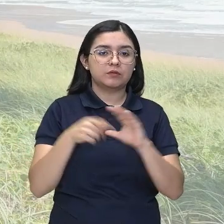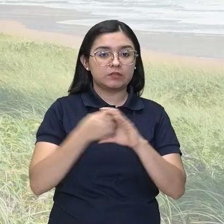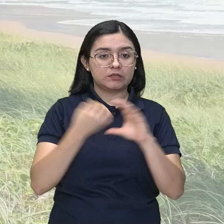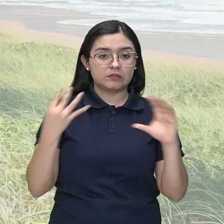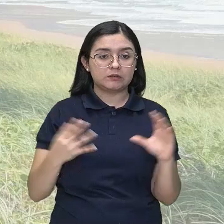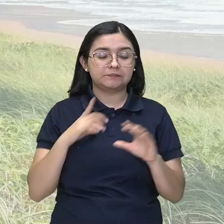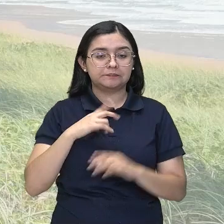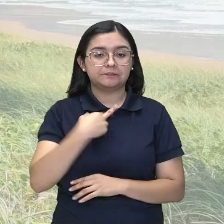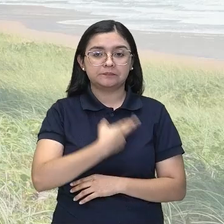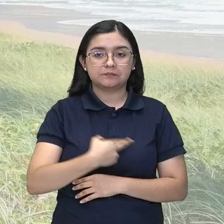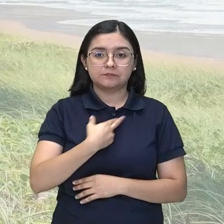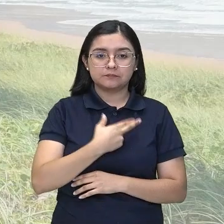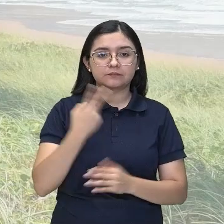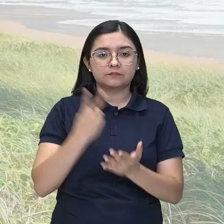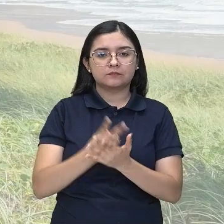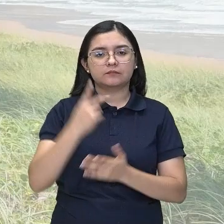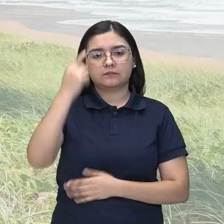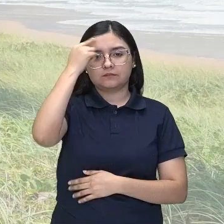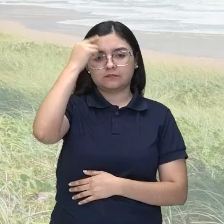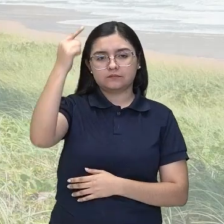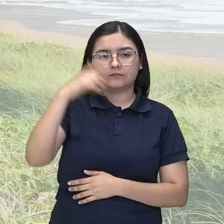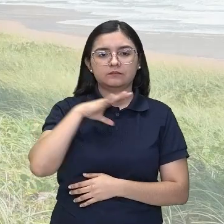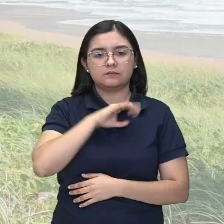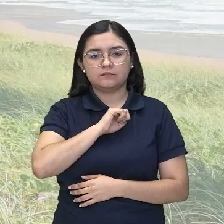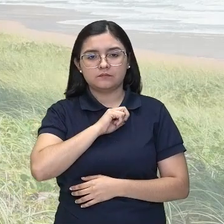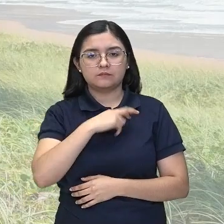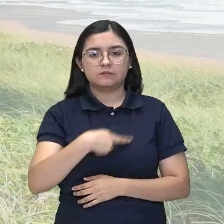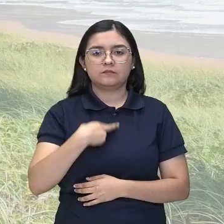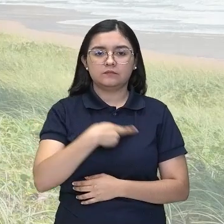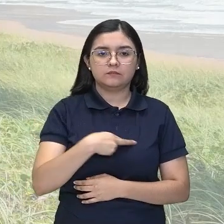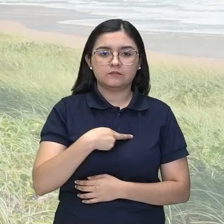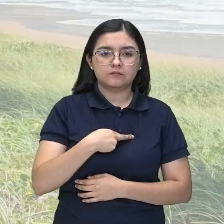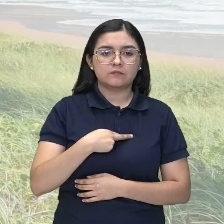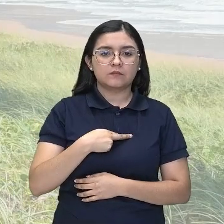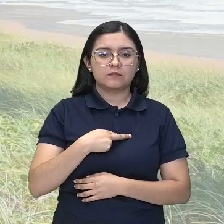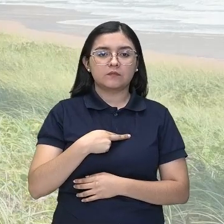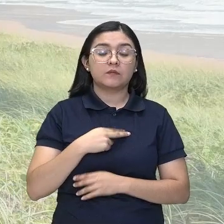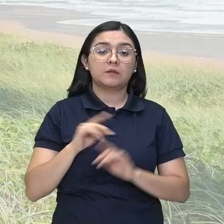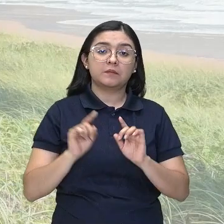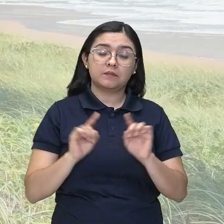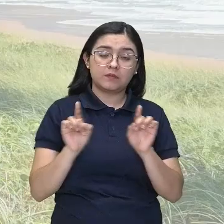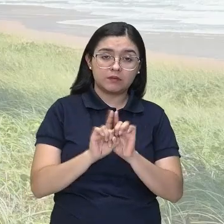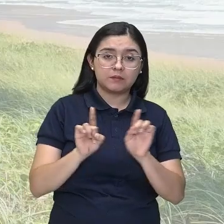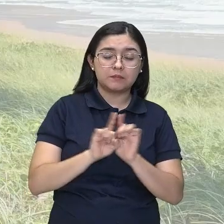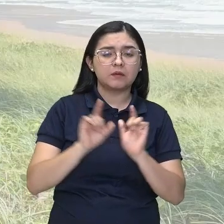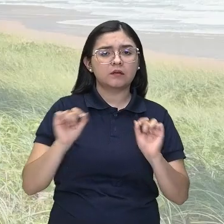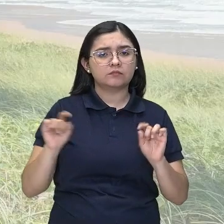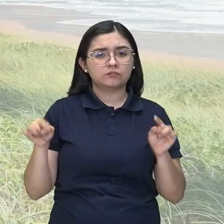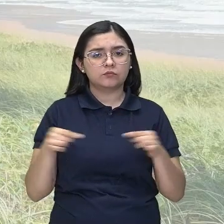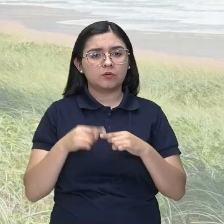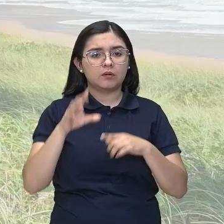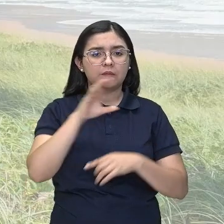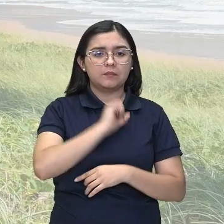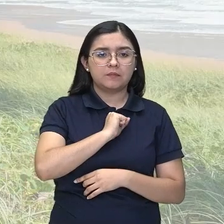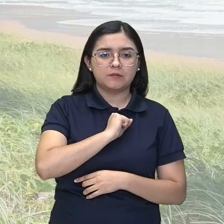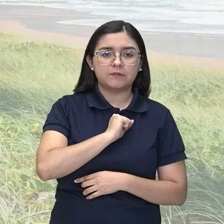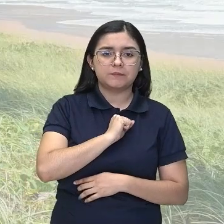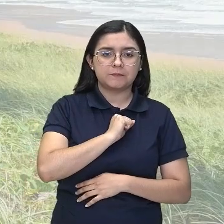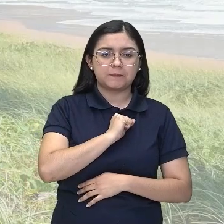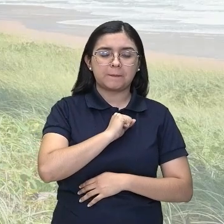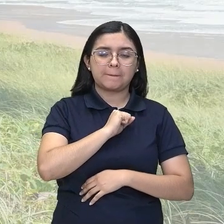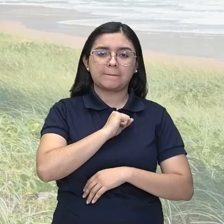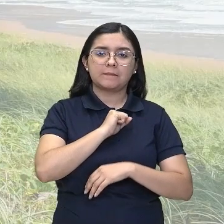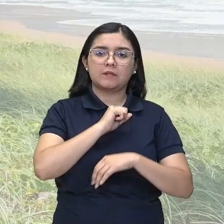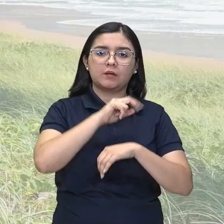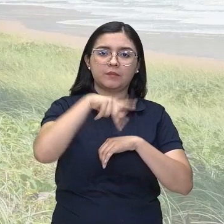ouvirem romantismo, vocês não vão pensar no amor romântico de telenovelas. O romantismo também tem a ver com amor. O amor à